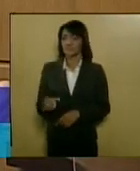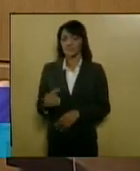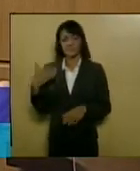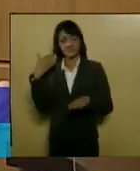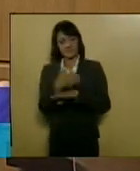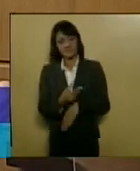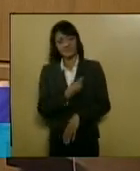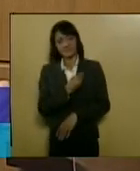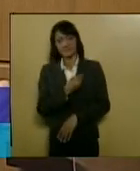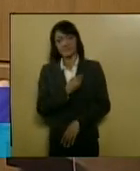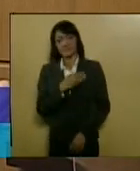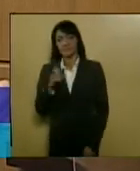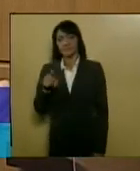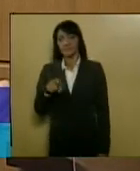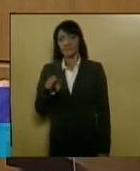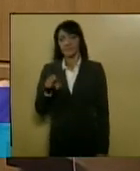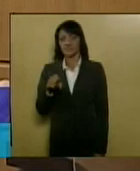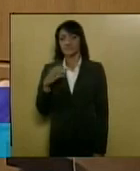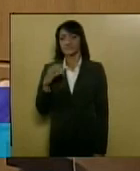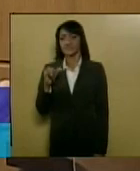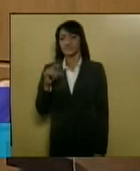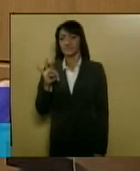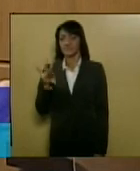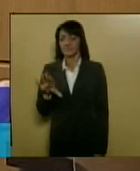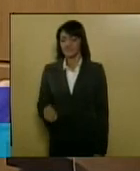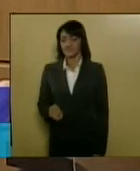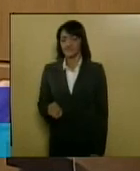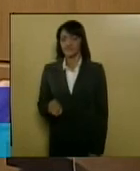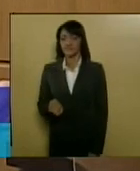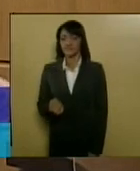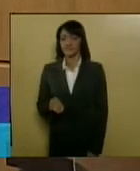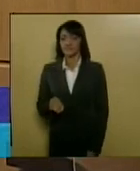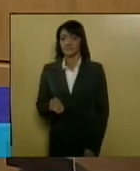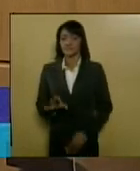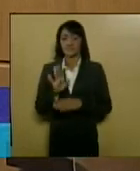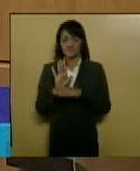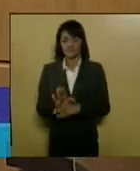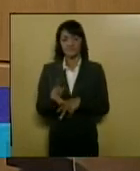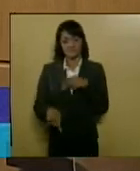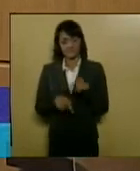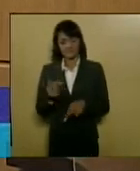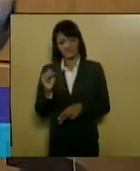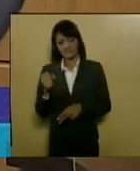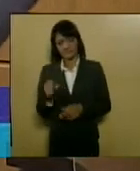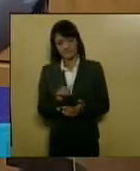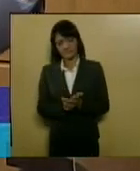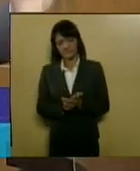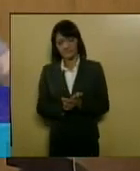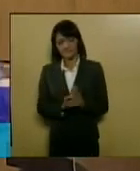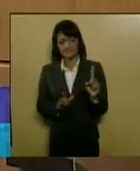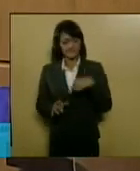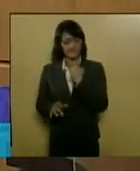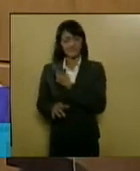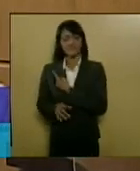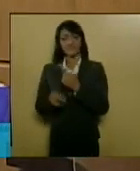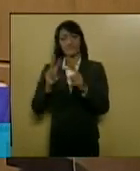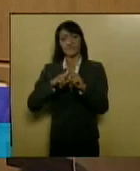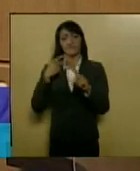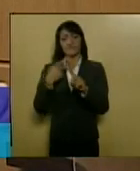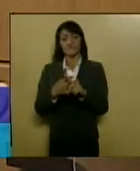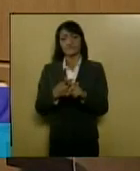amiga, dando o apoio necessário ao povo sergipano. Quer seja na nossa duplicação